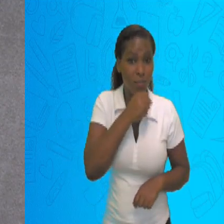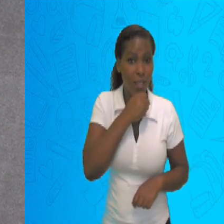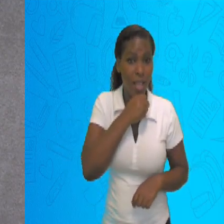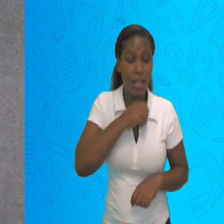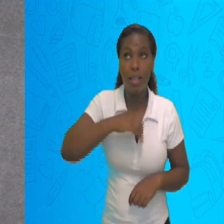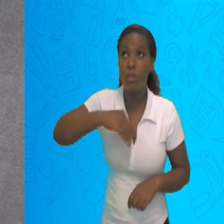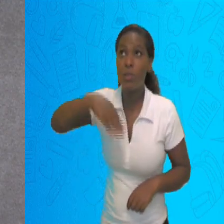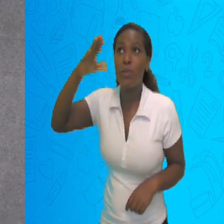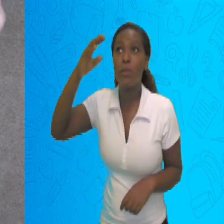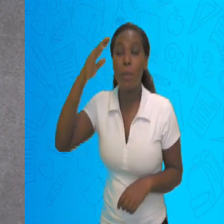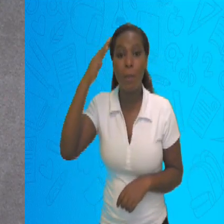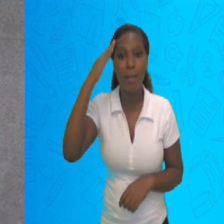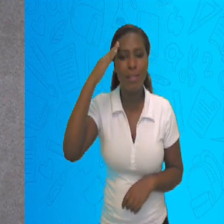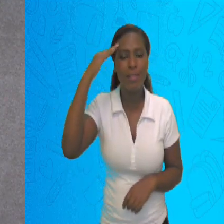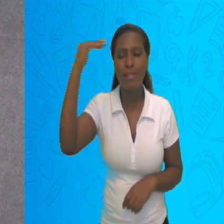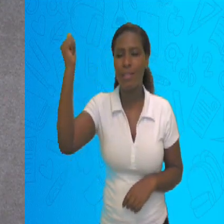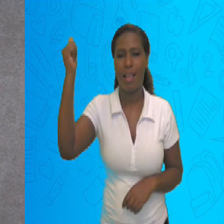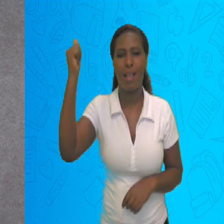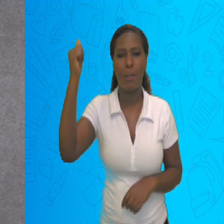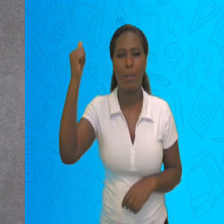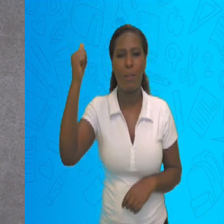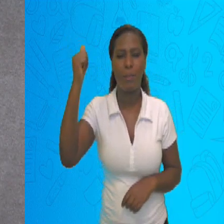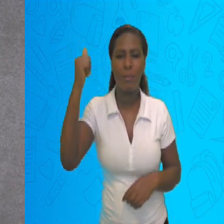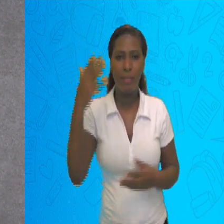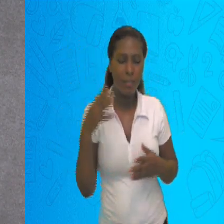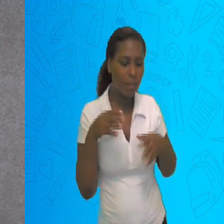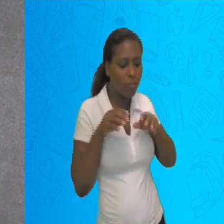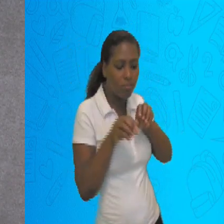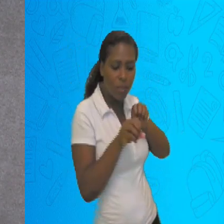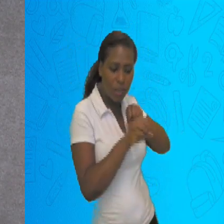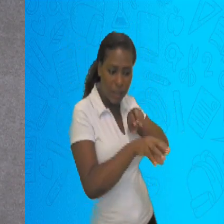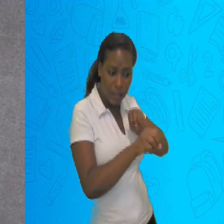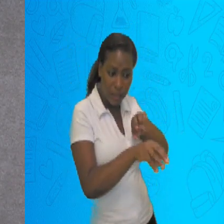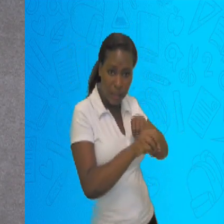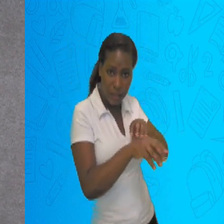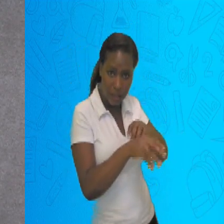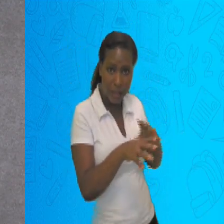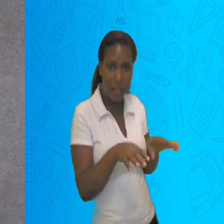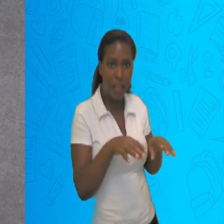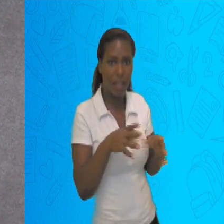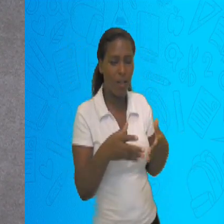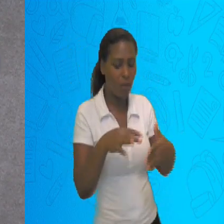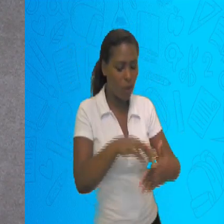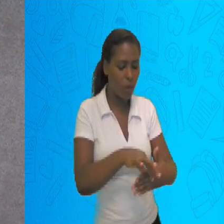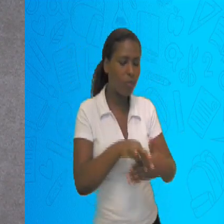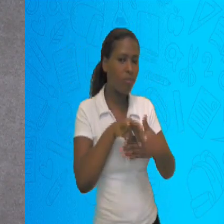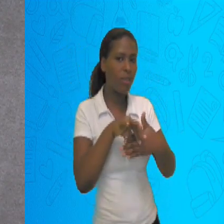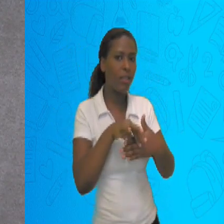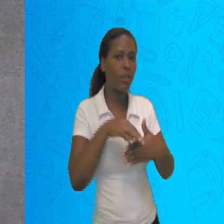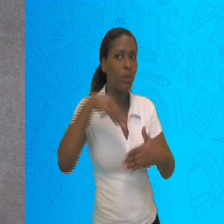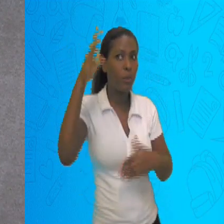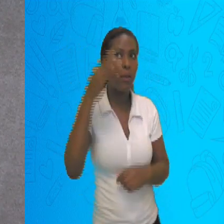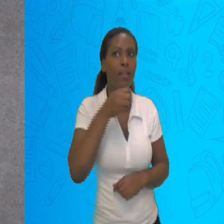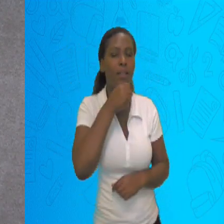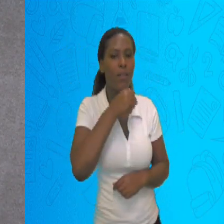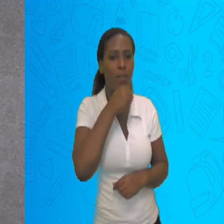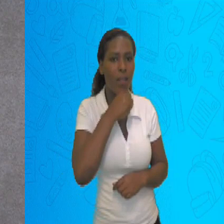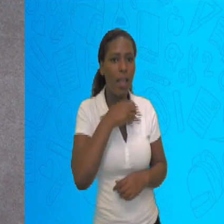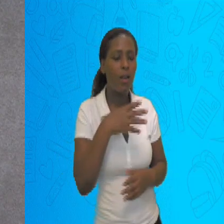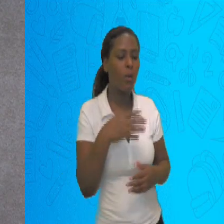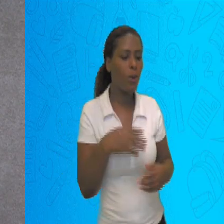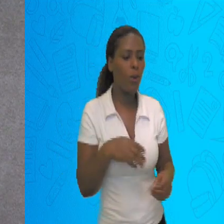elas a autoridade dentro da tribo. Então, todas as decisões, as pessoas mais velhas eram